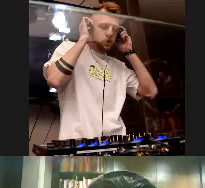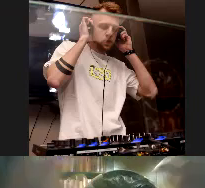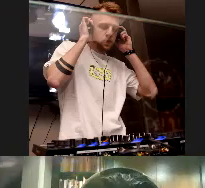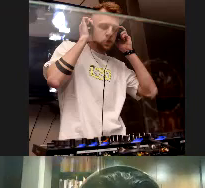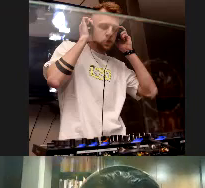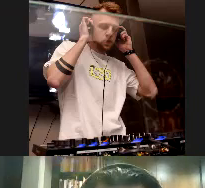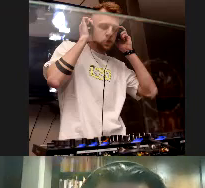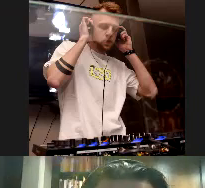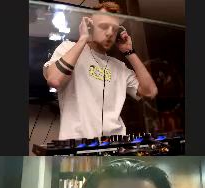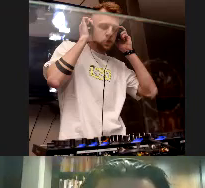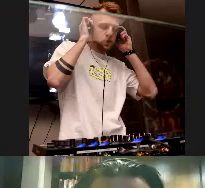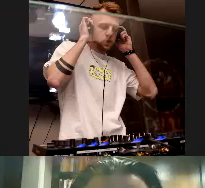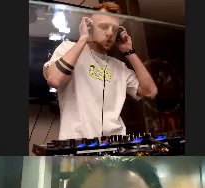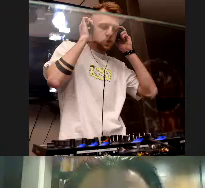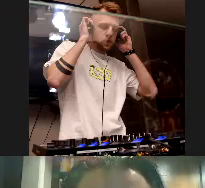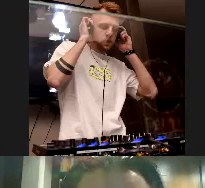toda.